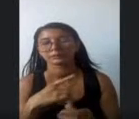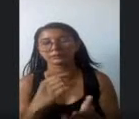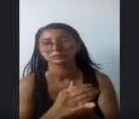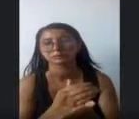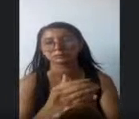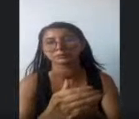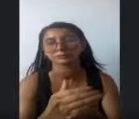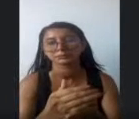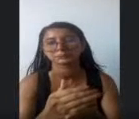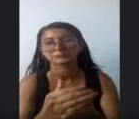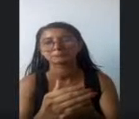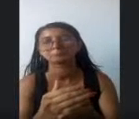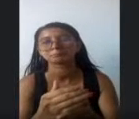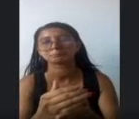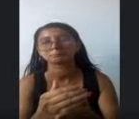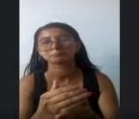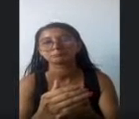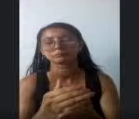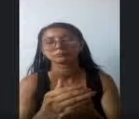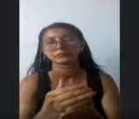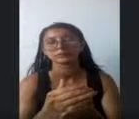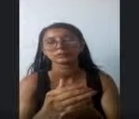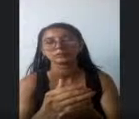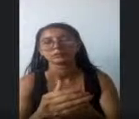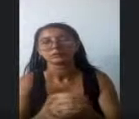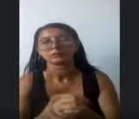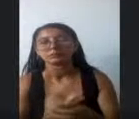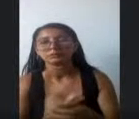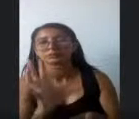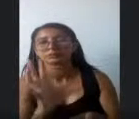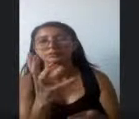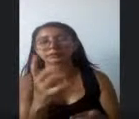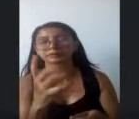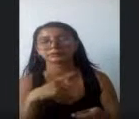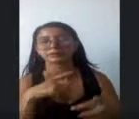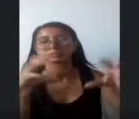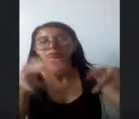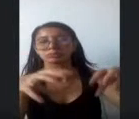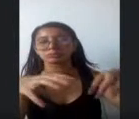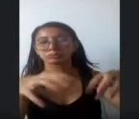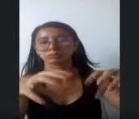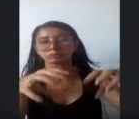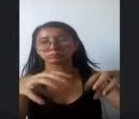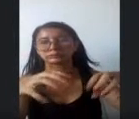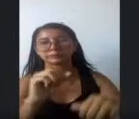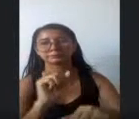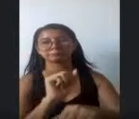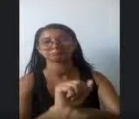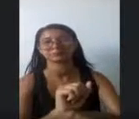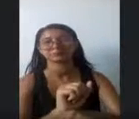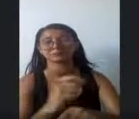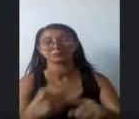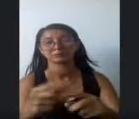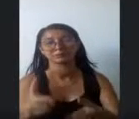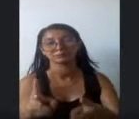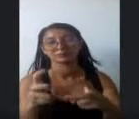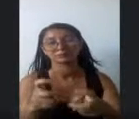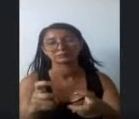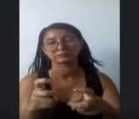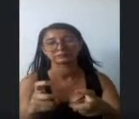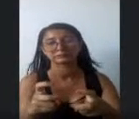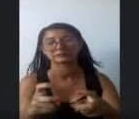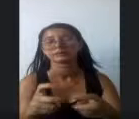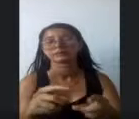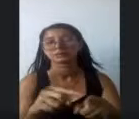com o período de chuva, então nós tivemos que parar, porque algumas comunidades, elas encheram e a gente não teve como ter